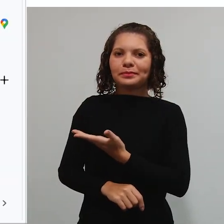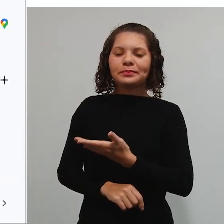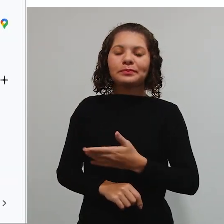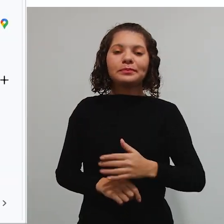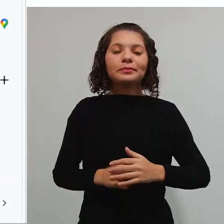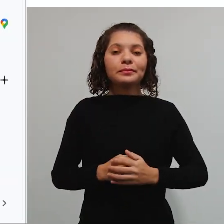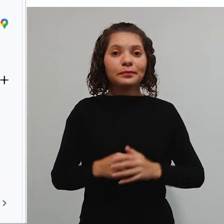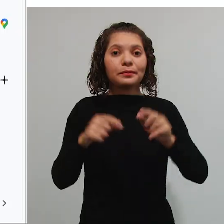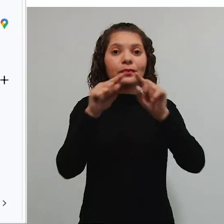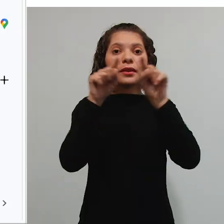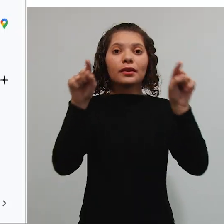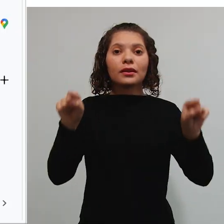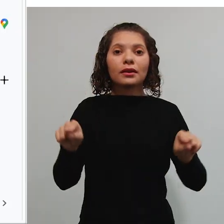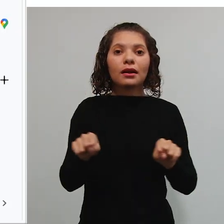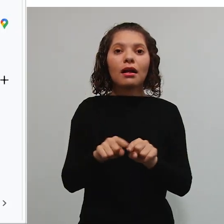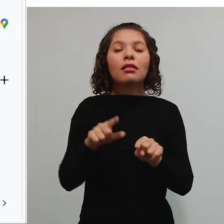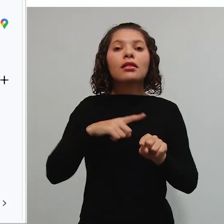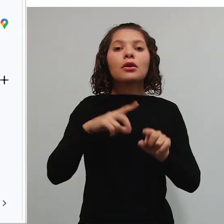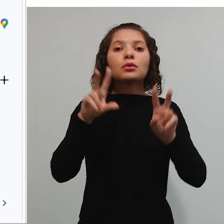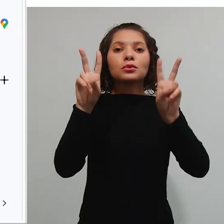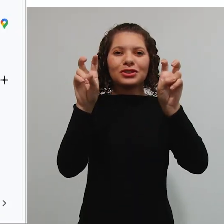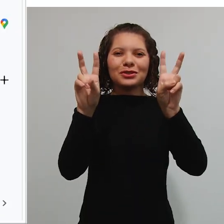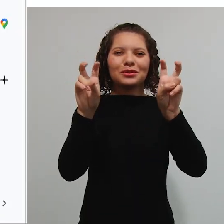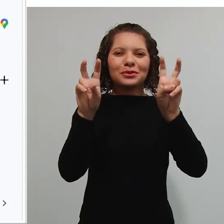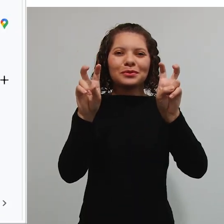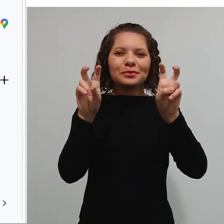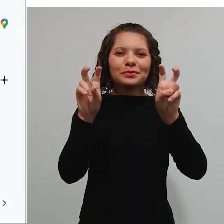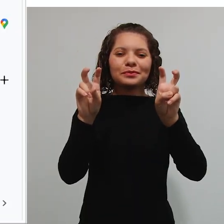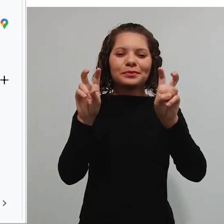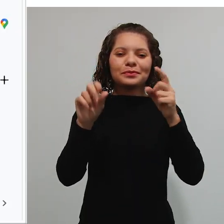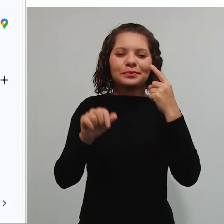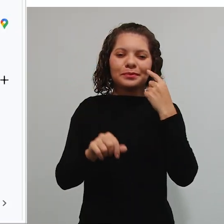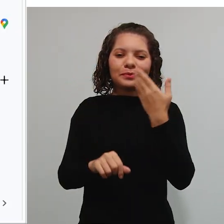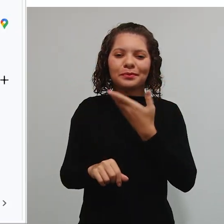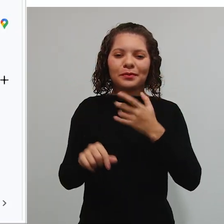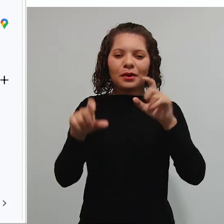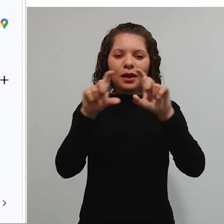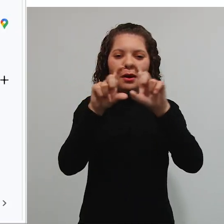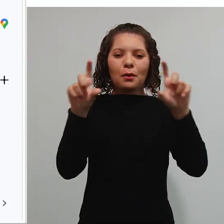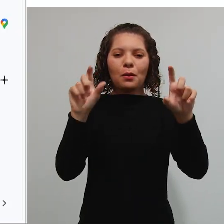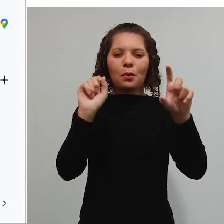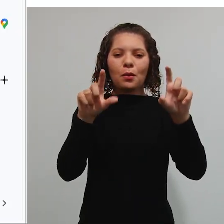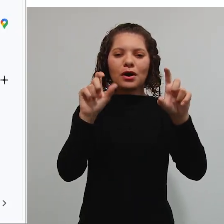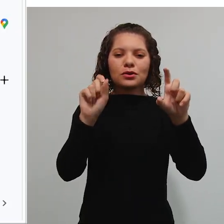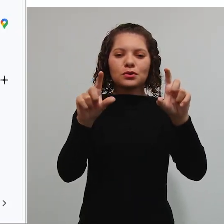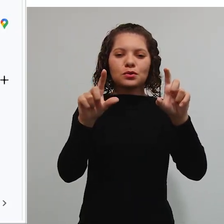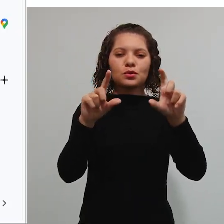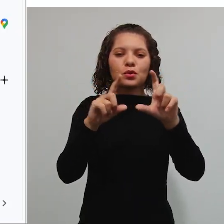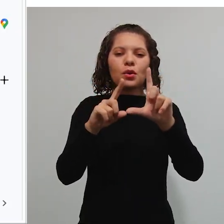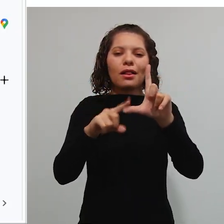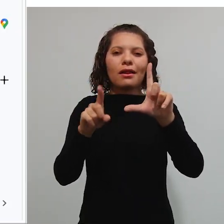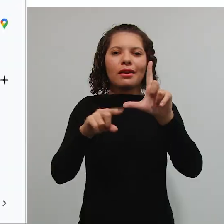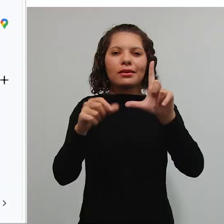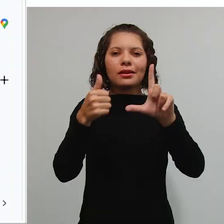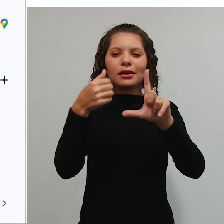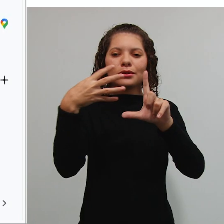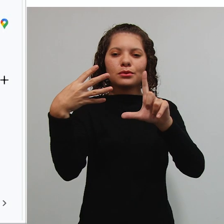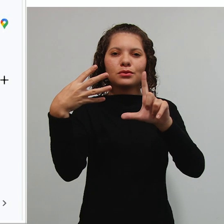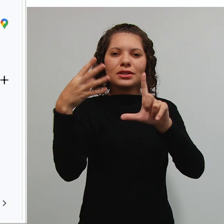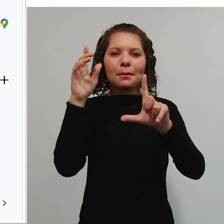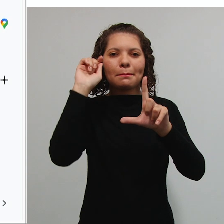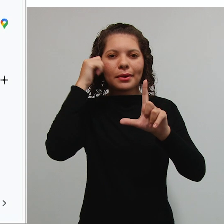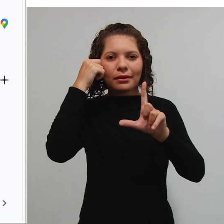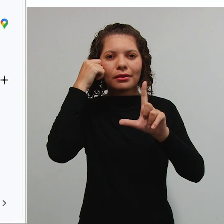esse formato, ele tem o quê? Ele tem um título, lembrando o título, fonte Arial, tamanho 14, em